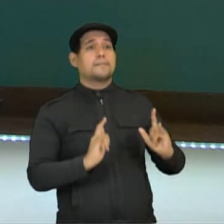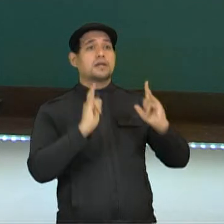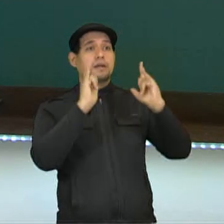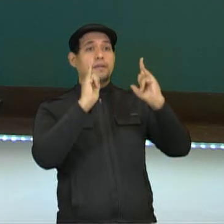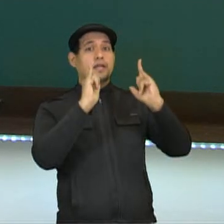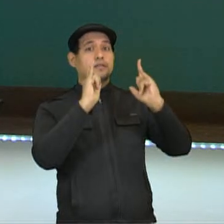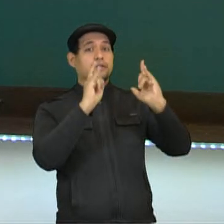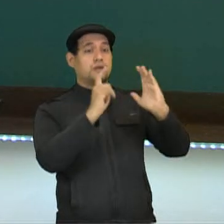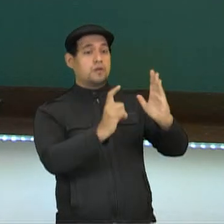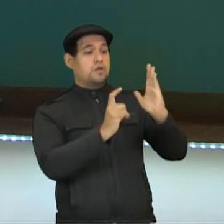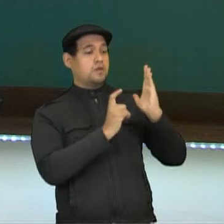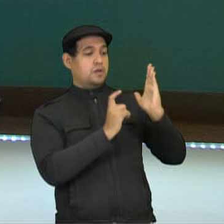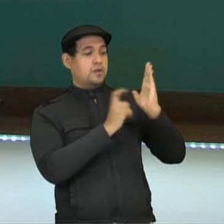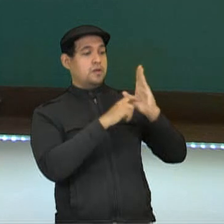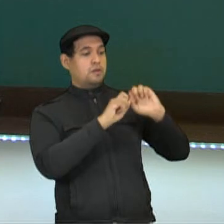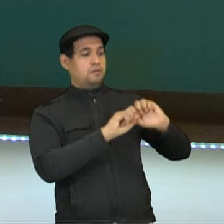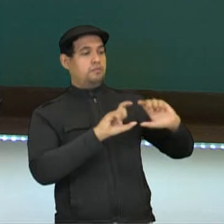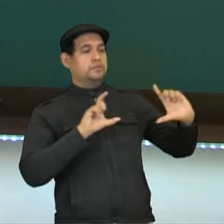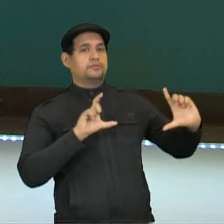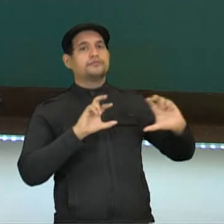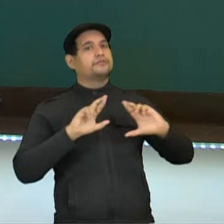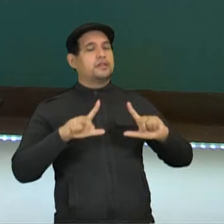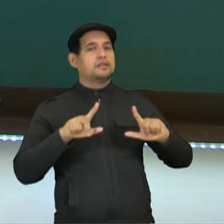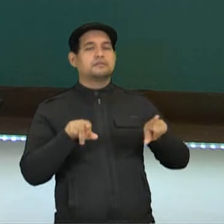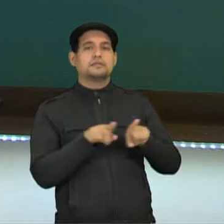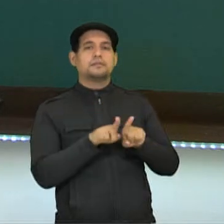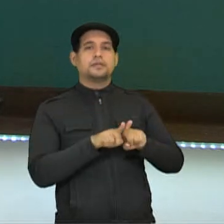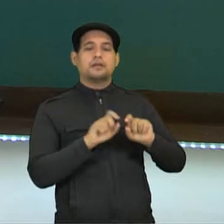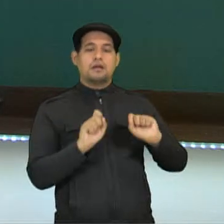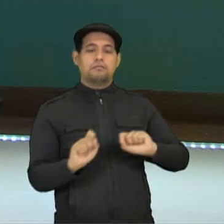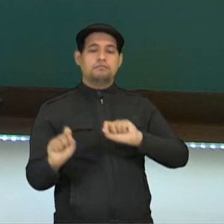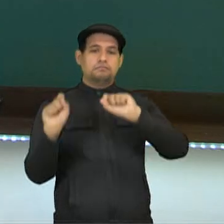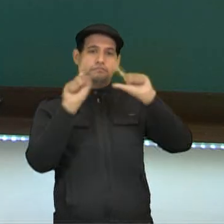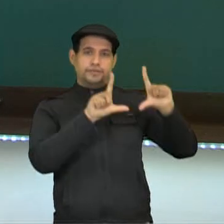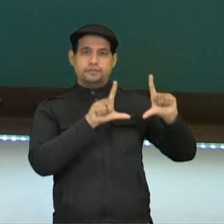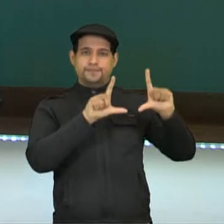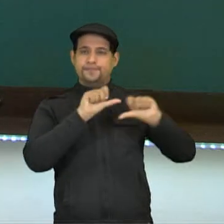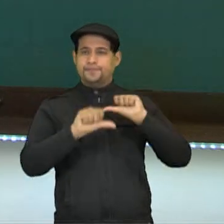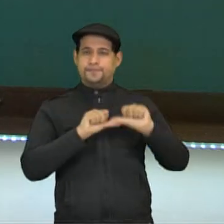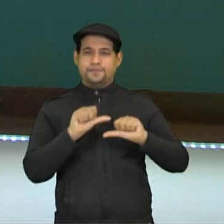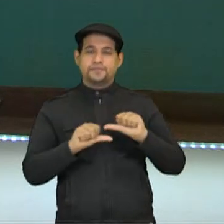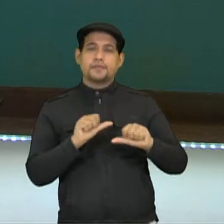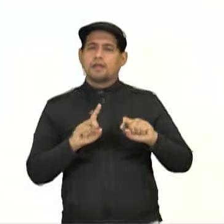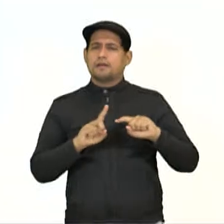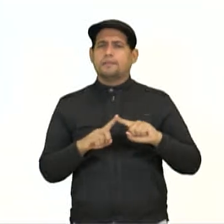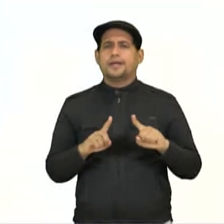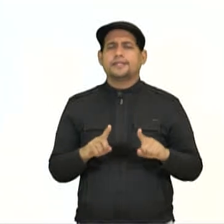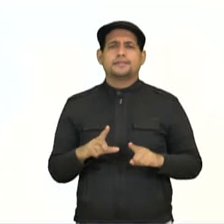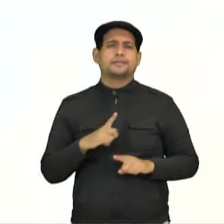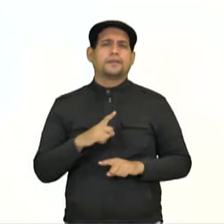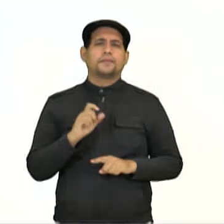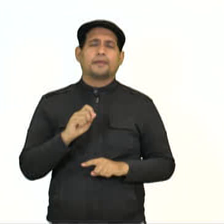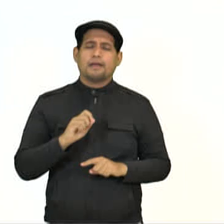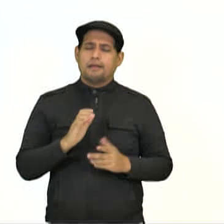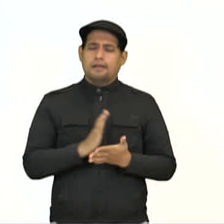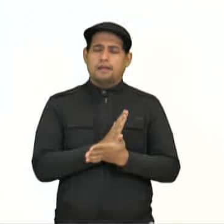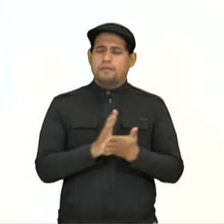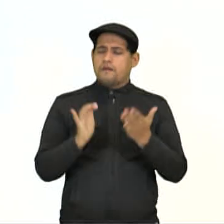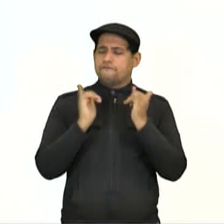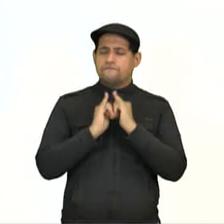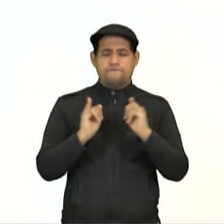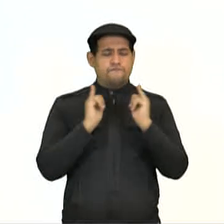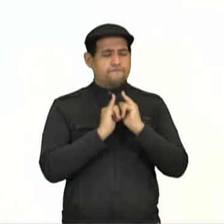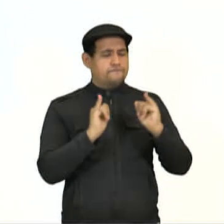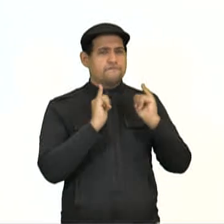eu venho para o outro ambiente. E aí a página vai mudar, certo? E aqui tem mais